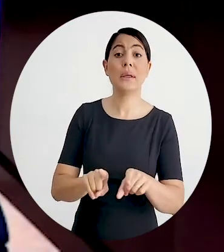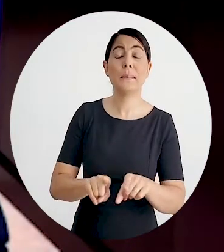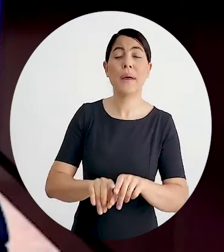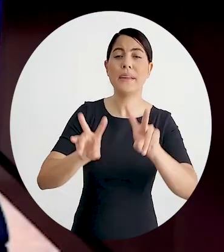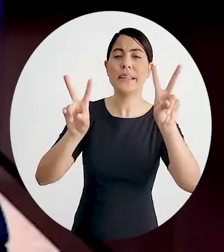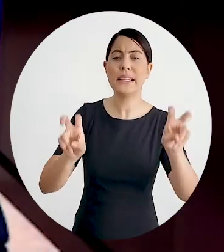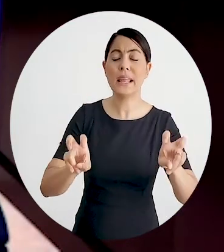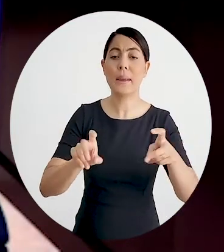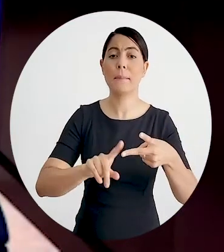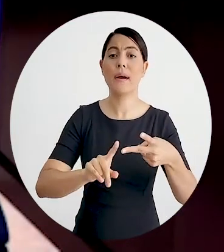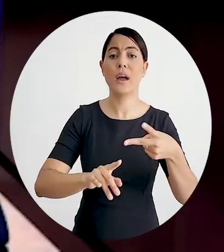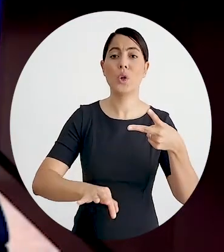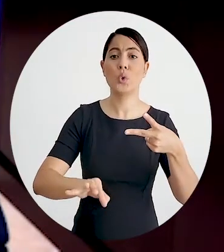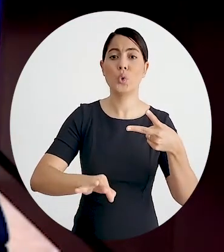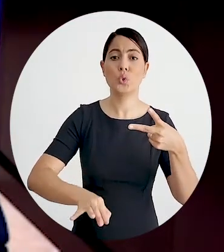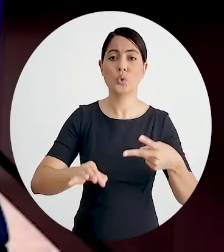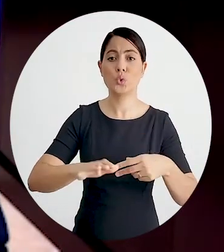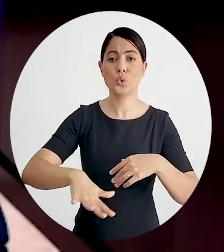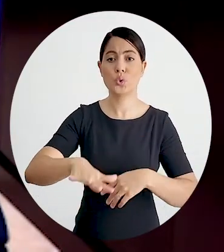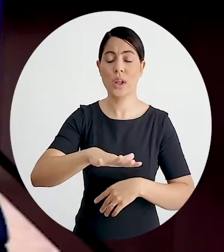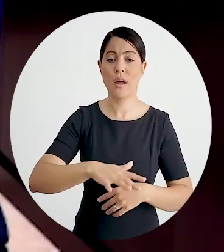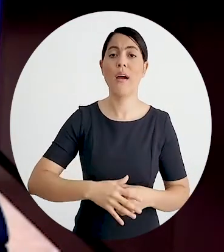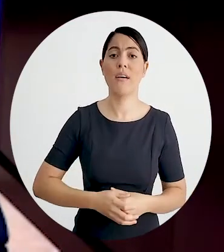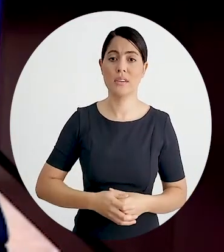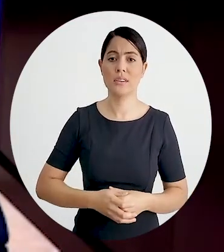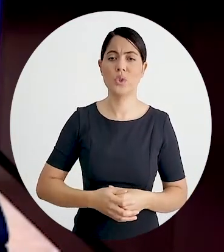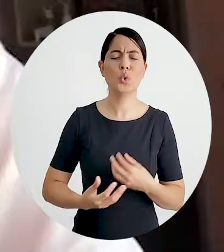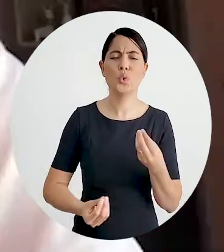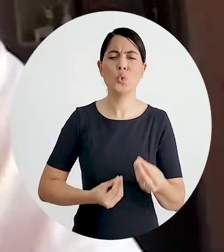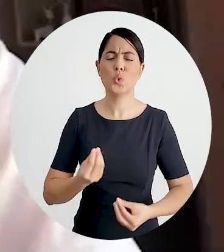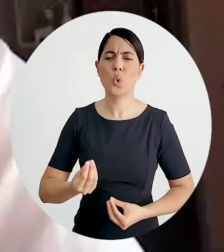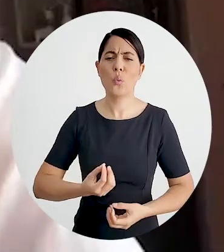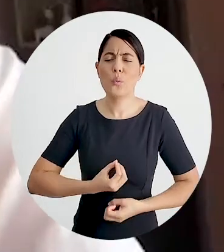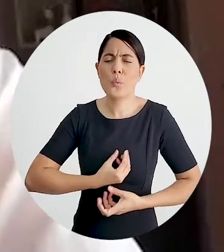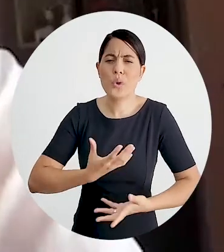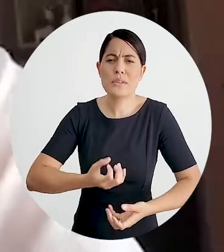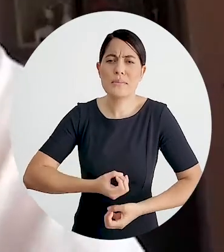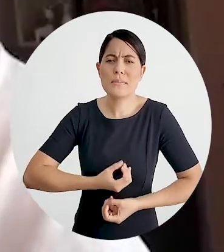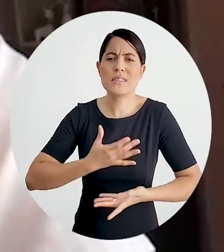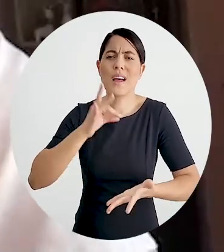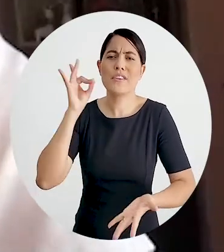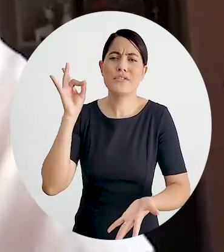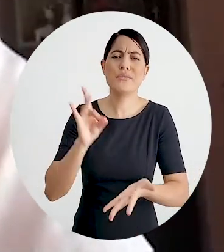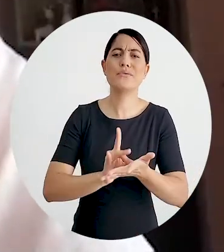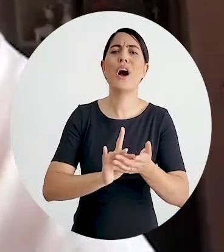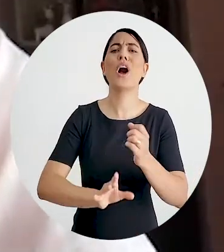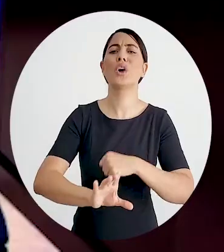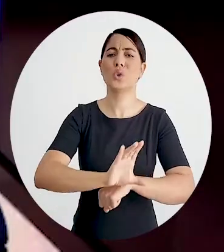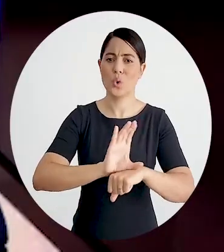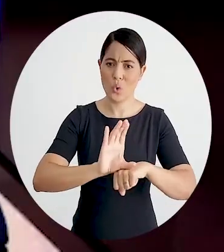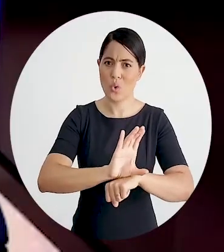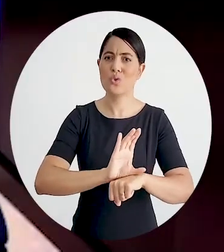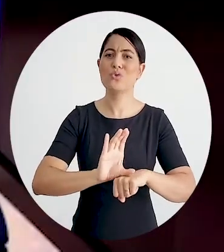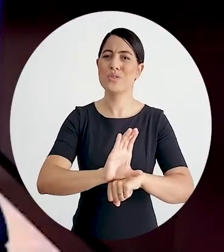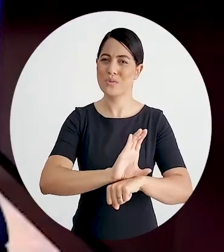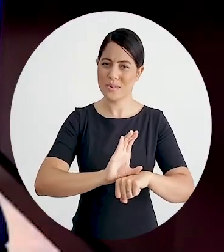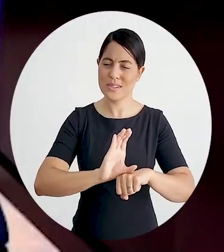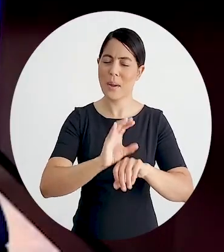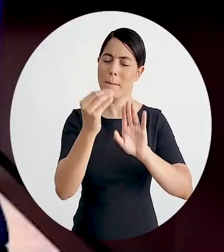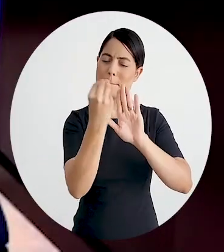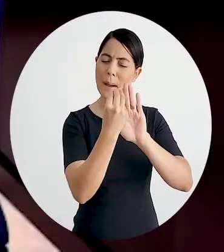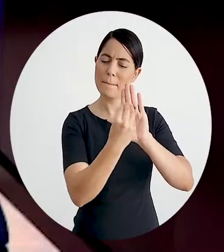da promulgação da mais expressiva, robusta Carta Constitucional Brasileira, e uma